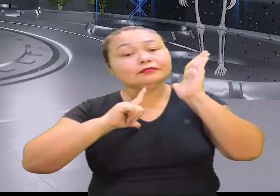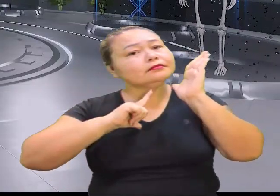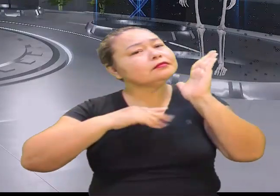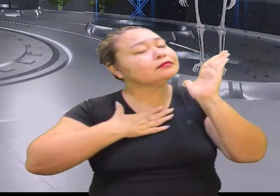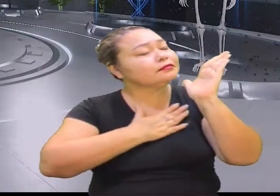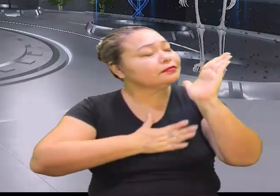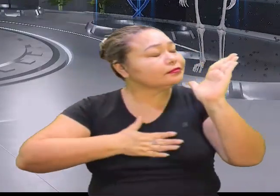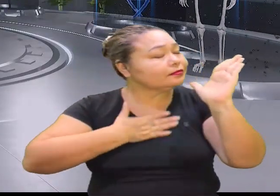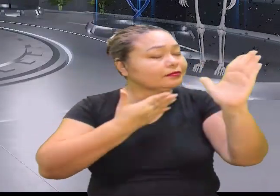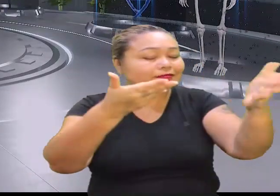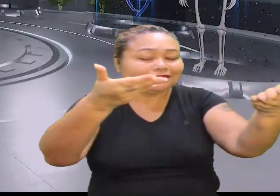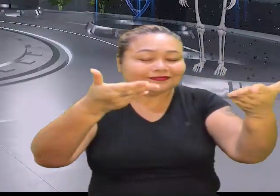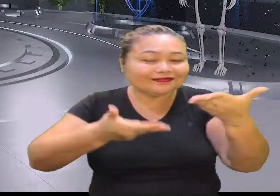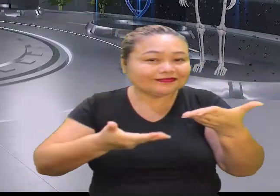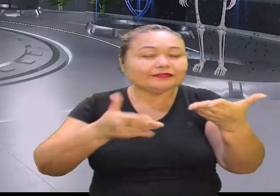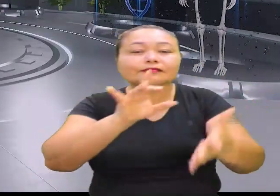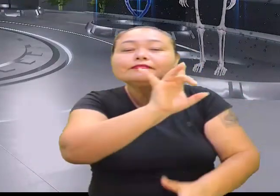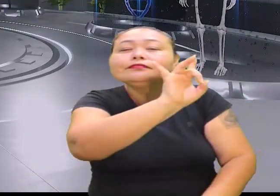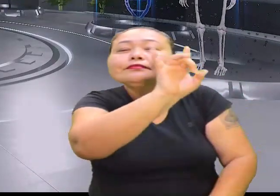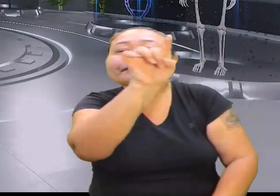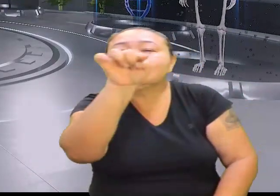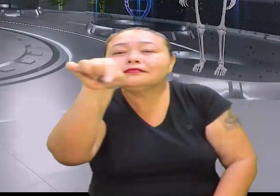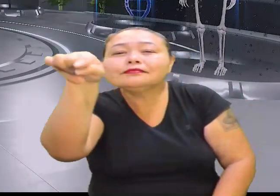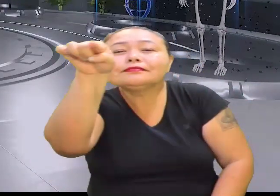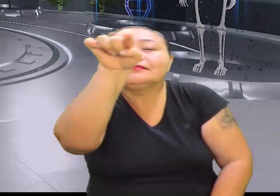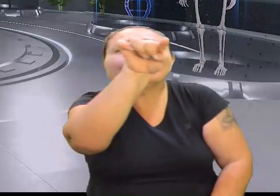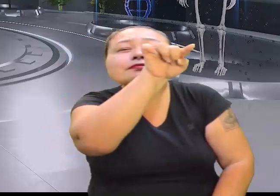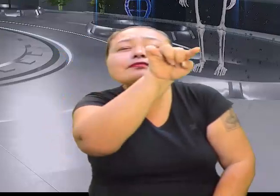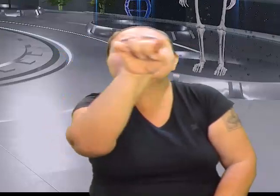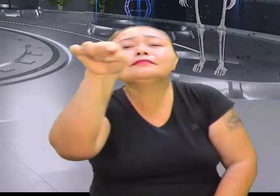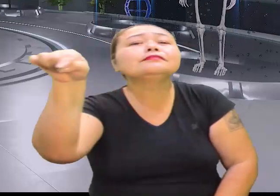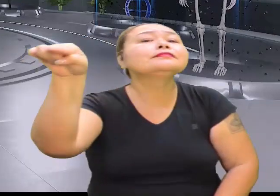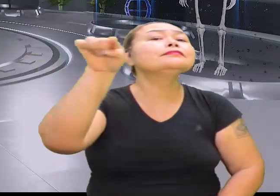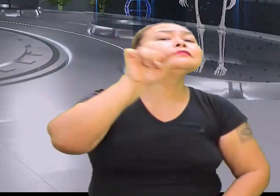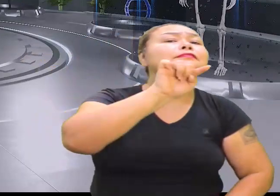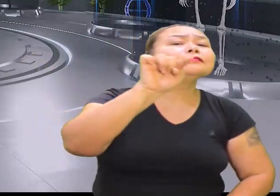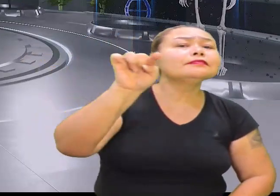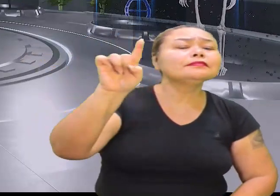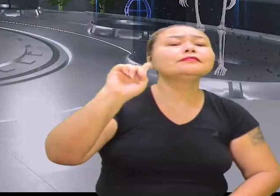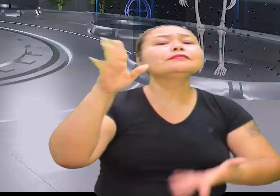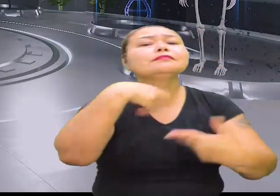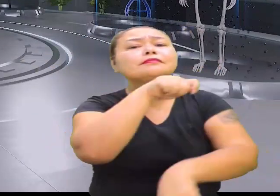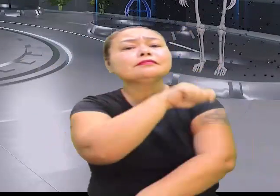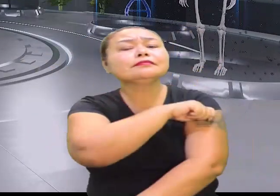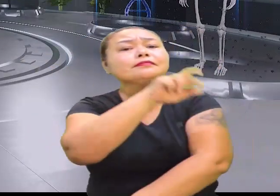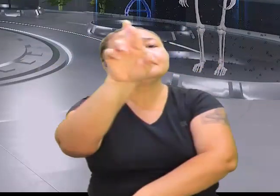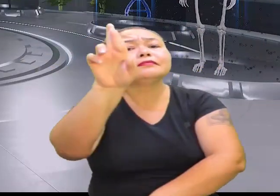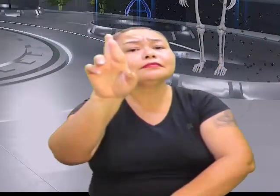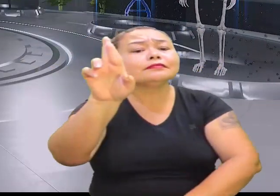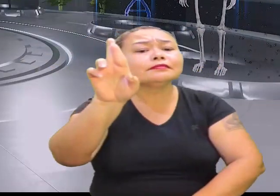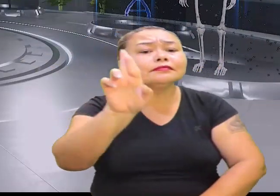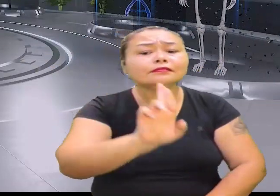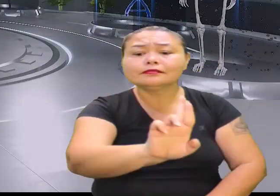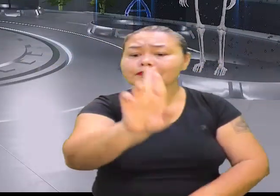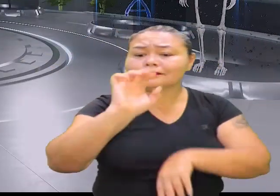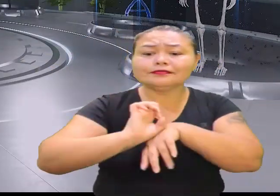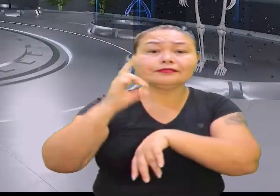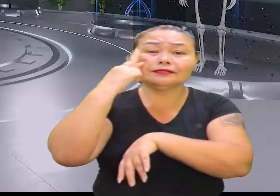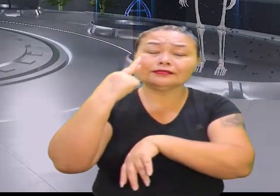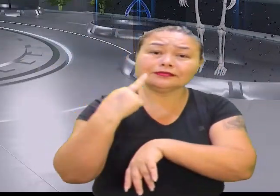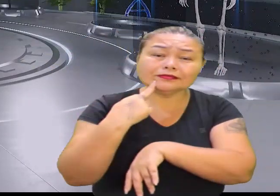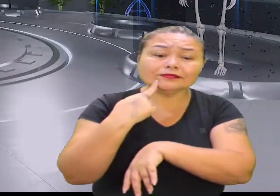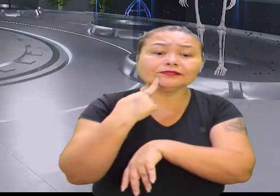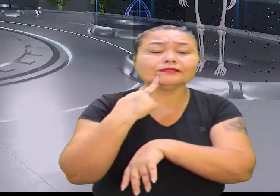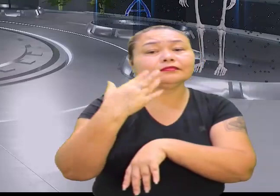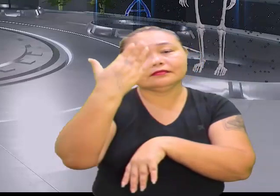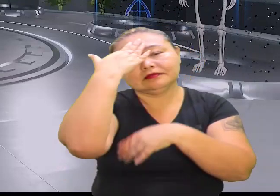ó, cada um de vocês, cada estudante que representa aí, ó, o nosso estado de Rondônia.